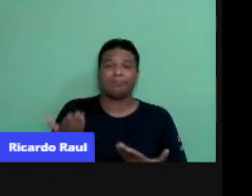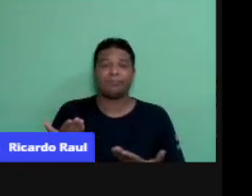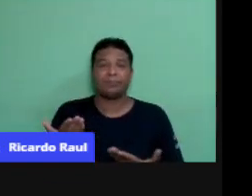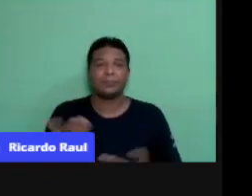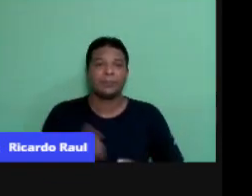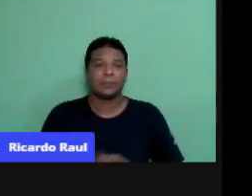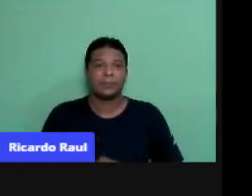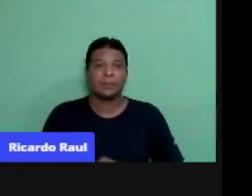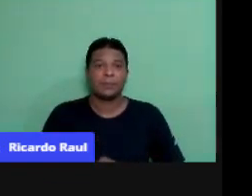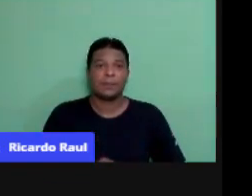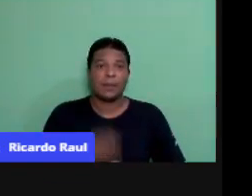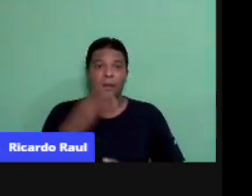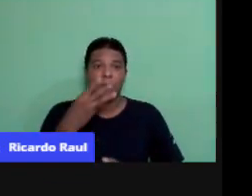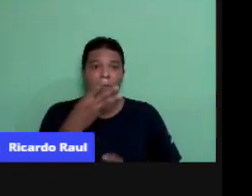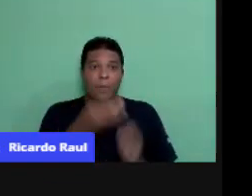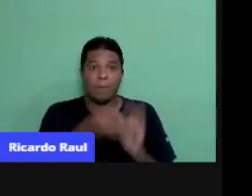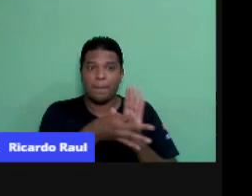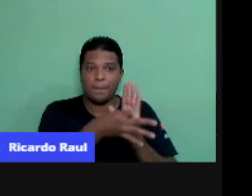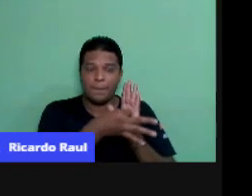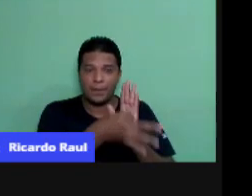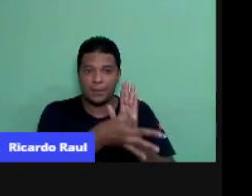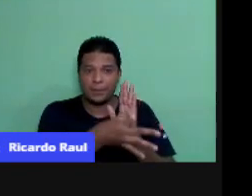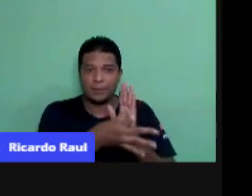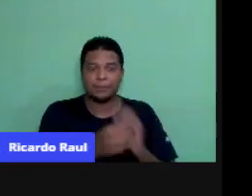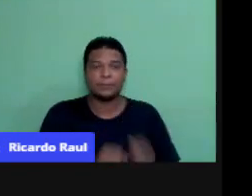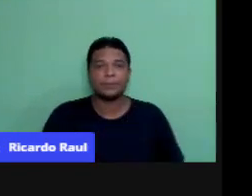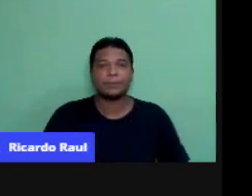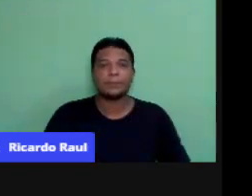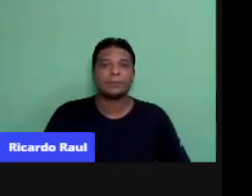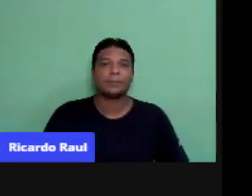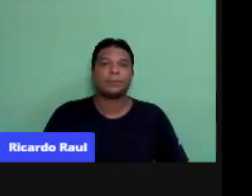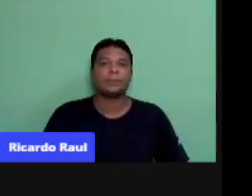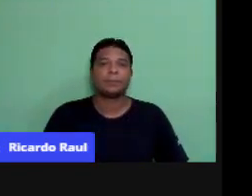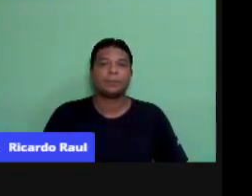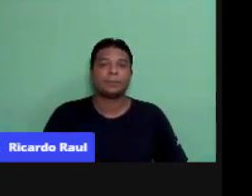uma terceira sugestão. Próximo slide, por favor.